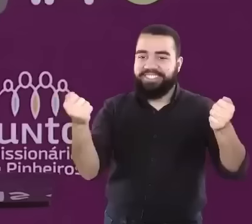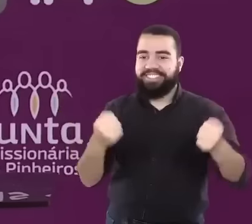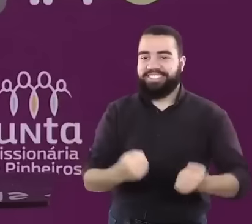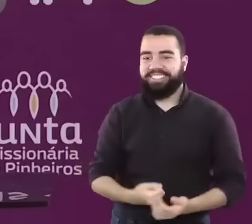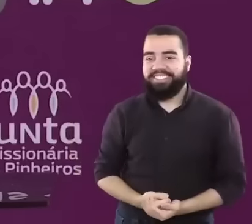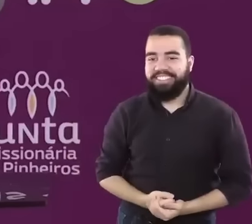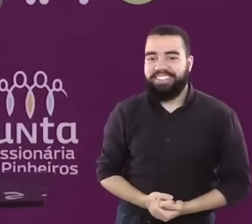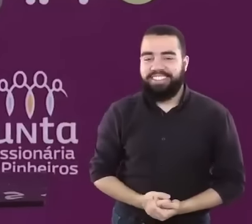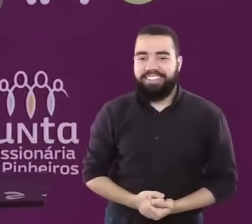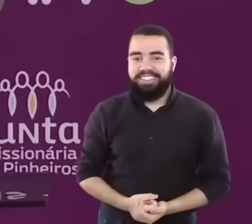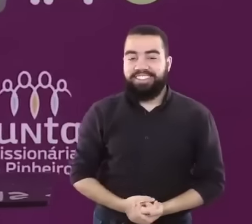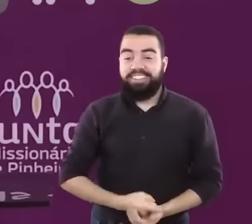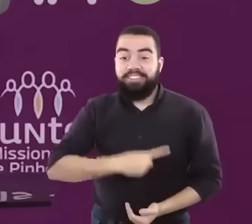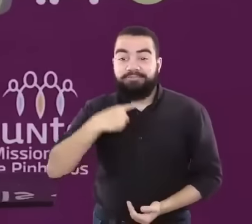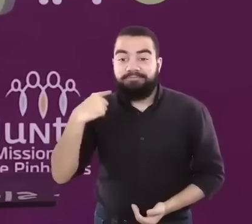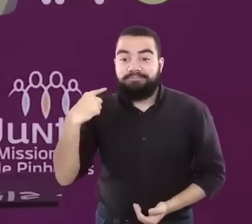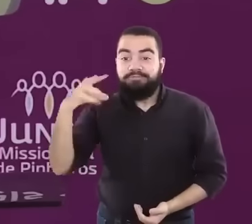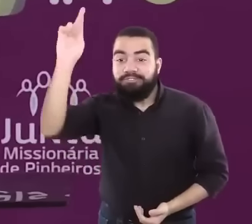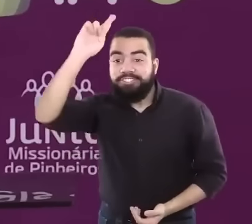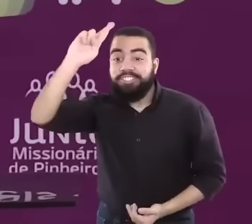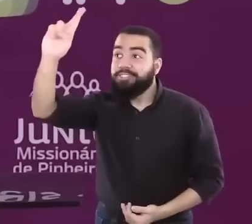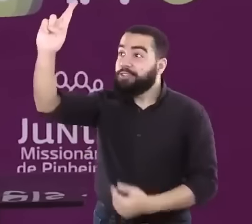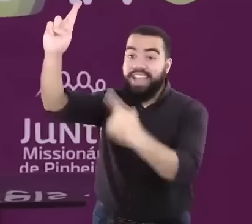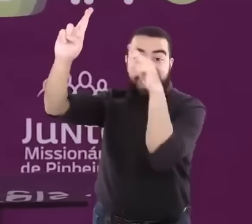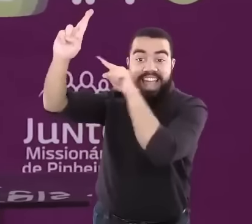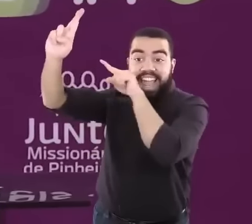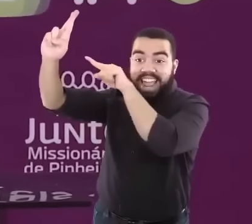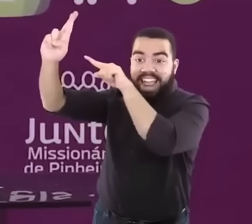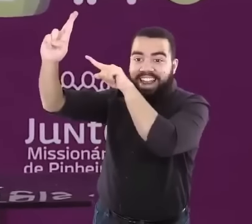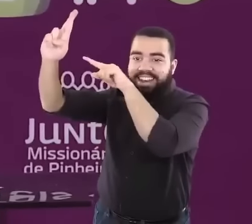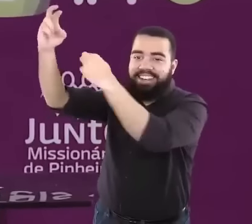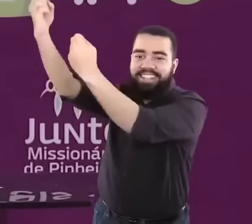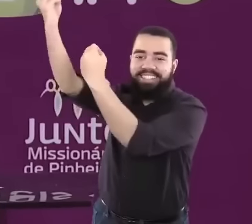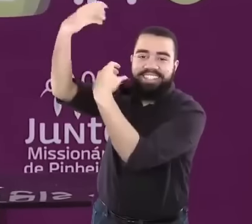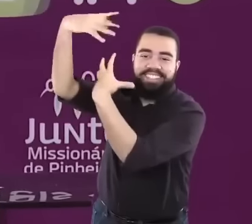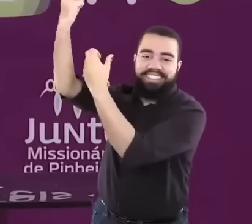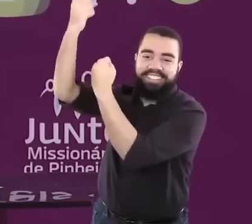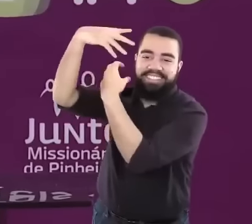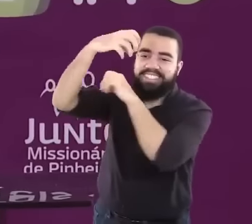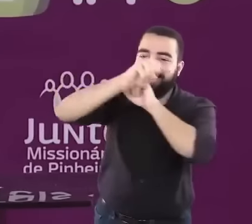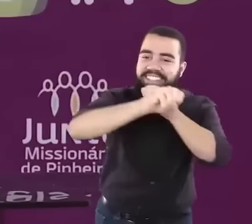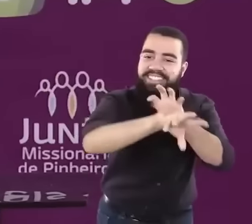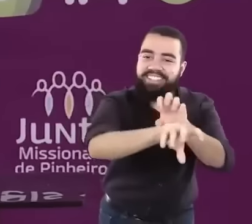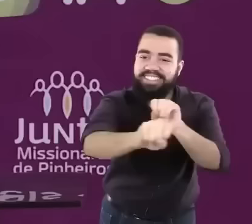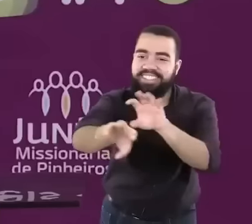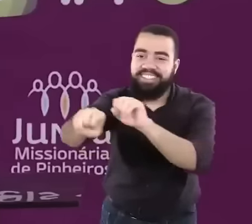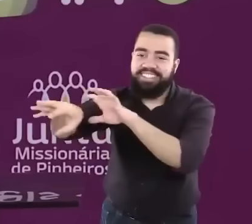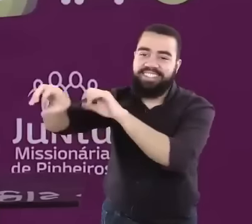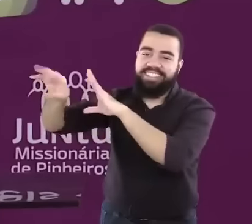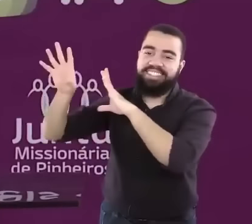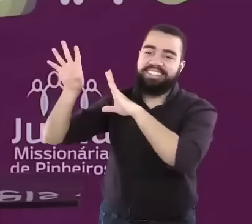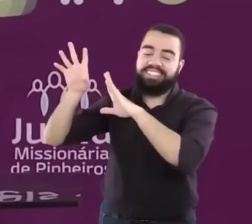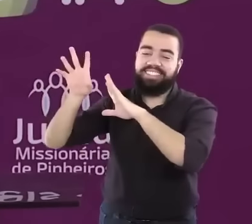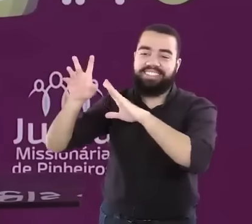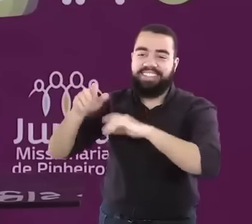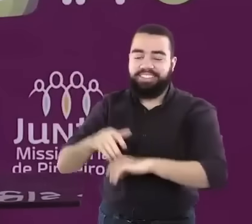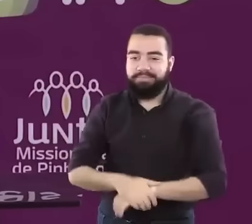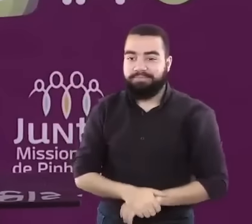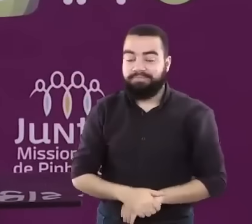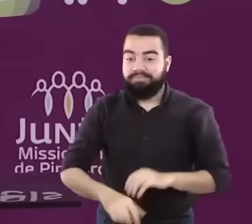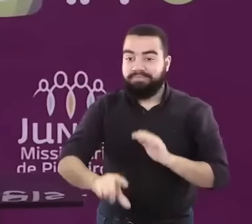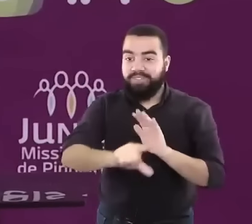demais nós temos a instrução de Deus versos de 27 A 29 versos 30